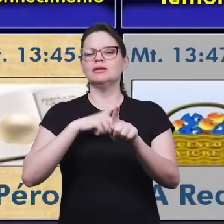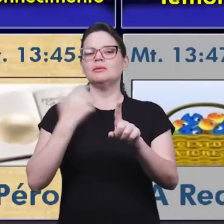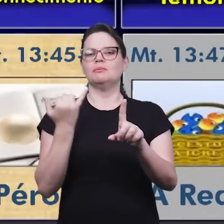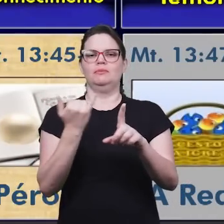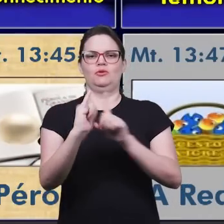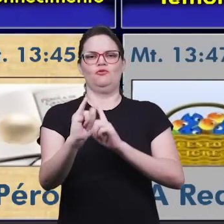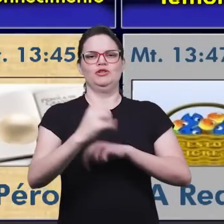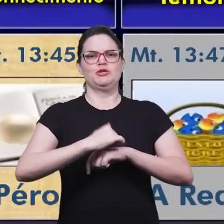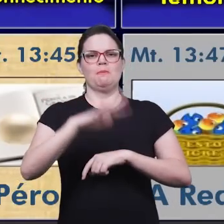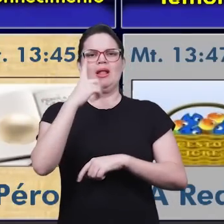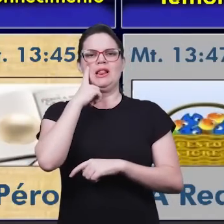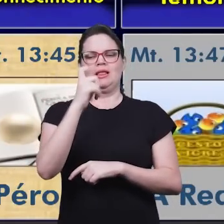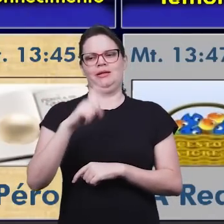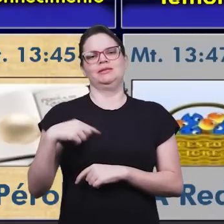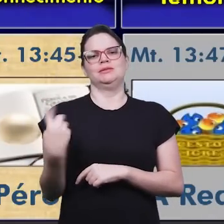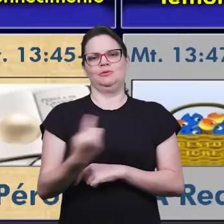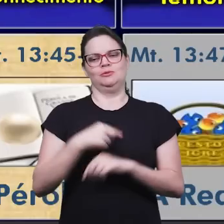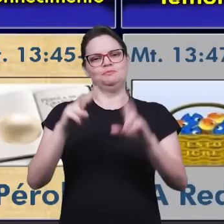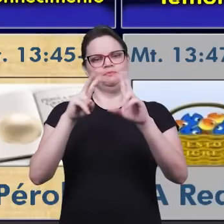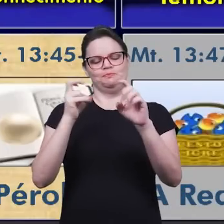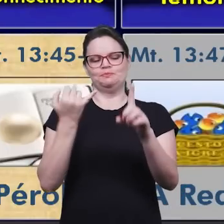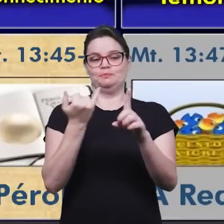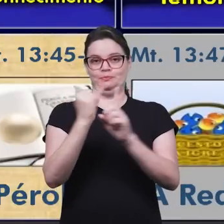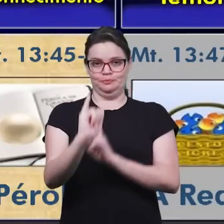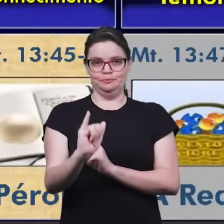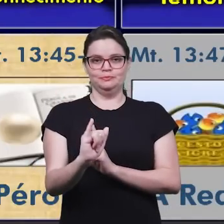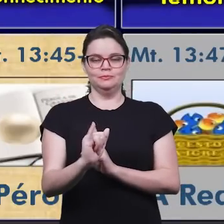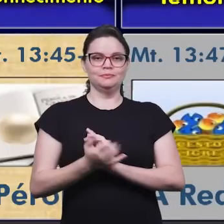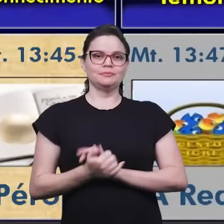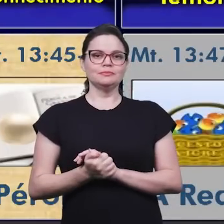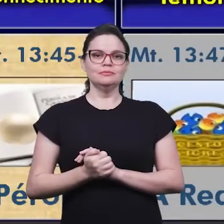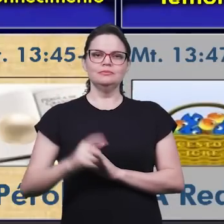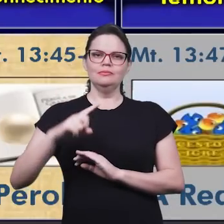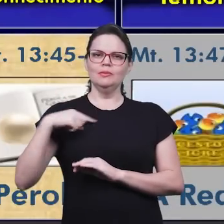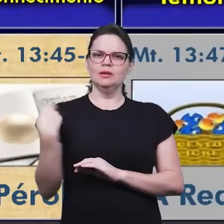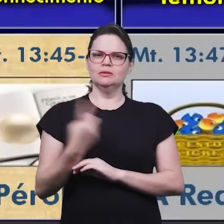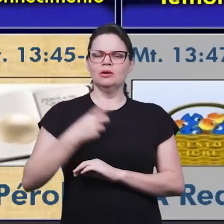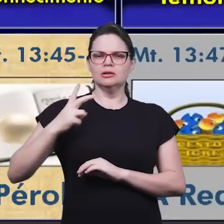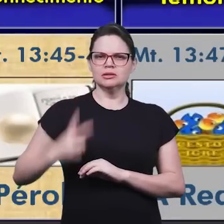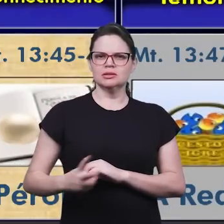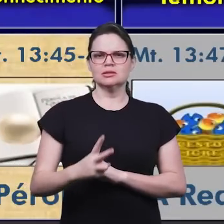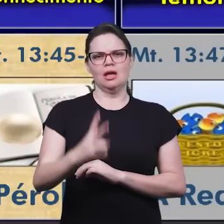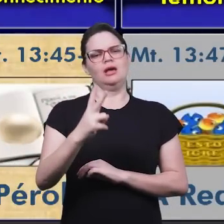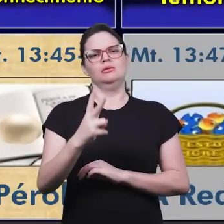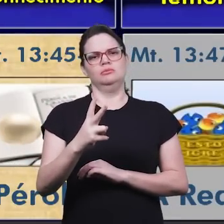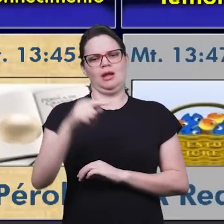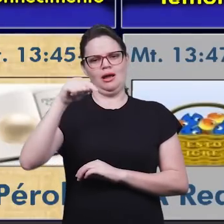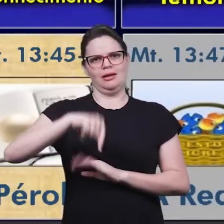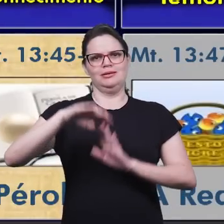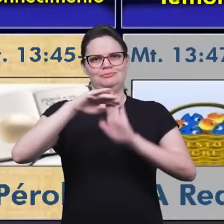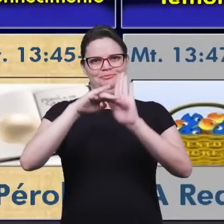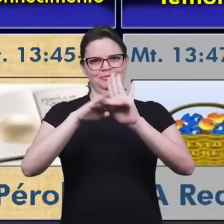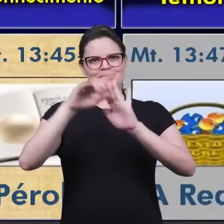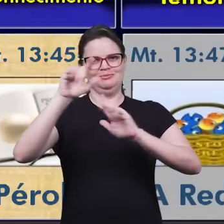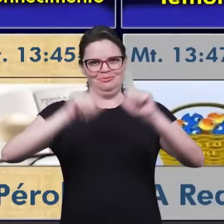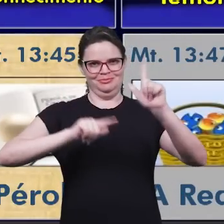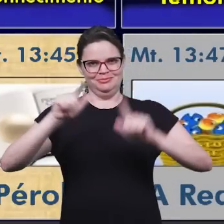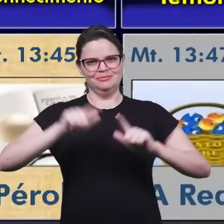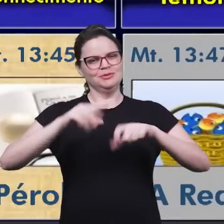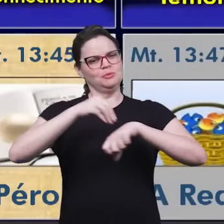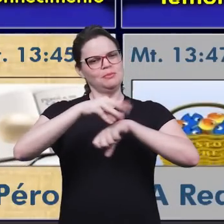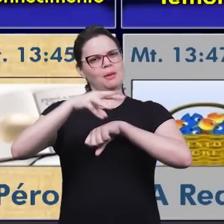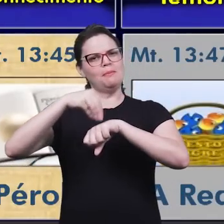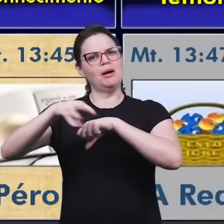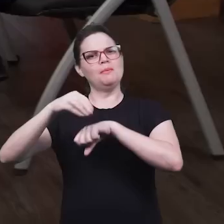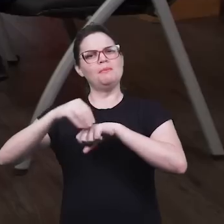conteúdo profético. E nós temos trazido aqui esses comentários sobre o conteúdo profético